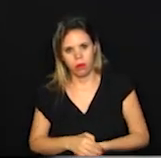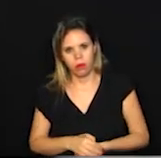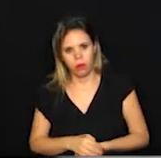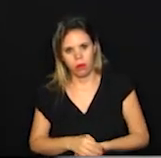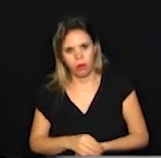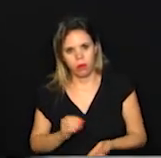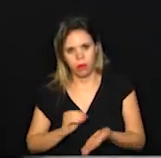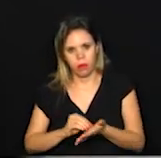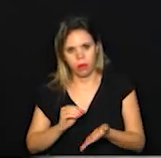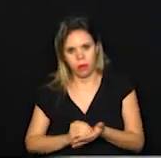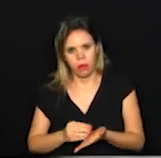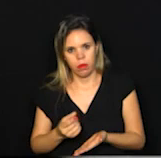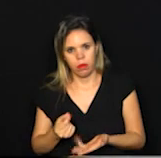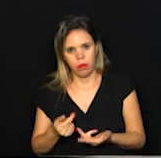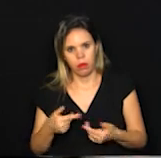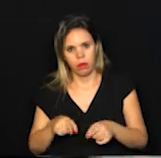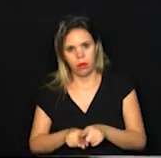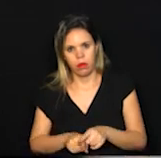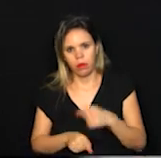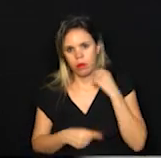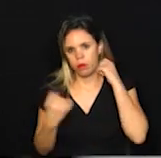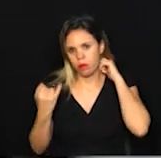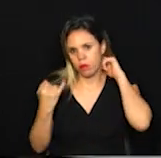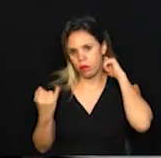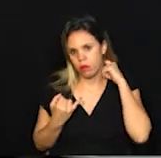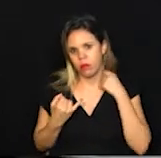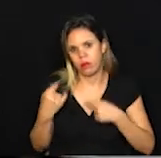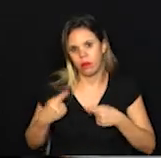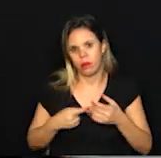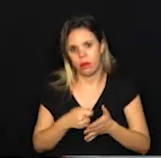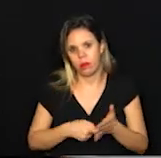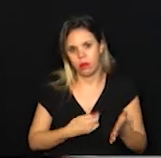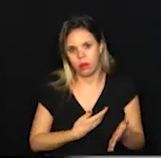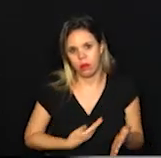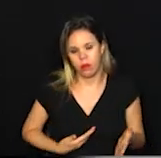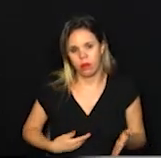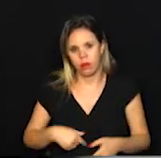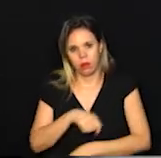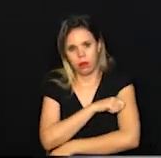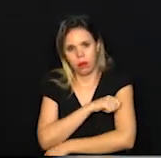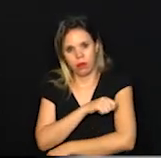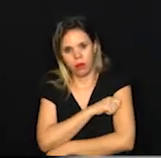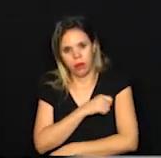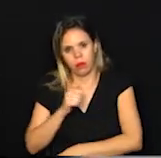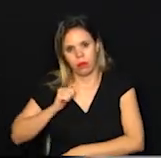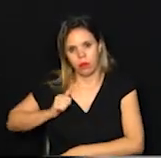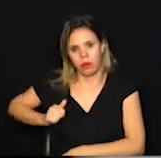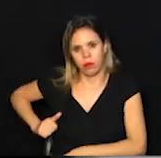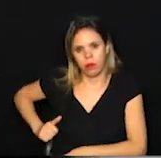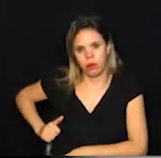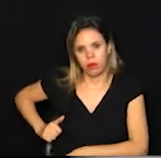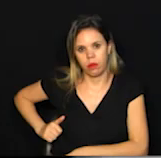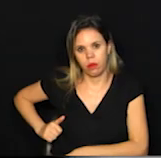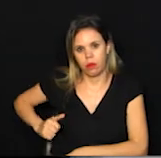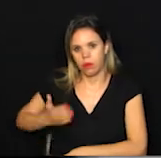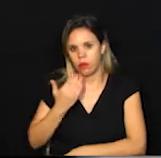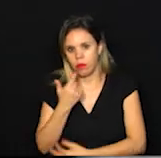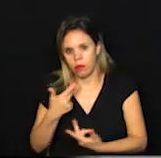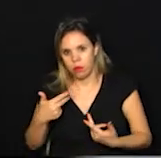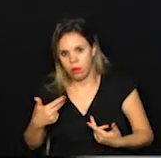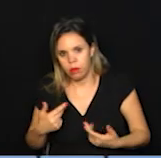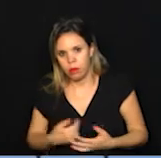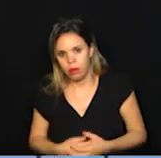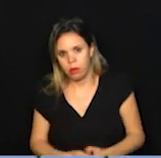a falta de recursos. Então, é importante a política de moradia estudantil, de bolsas, de bolsa